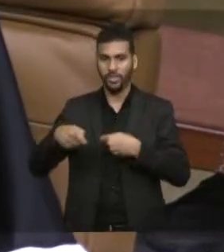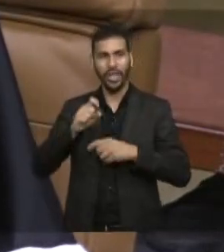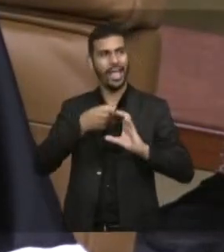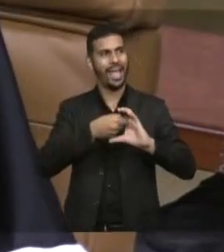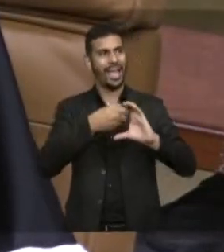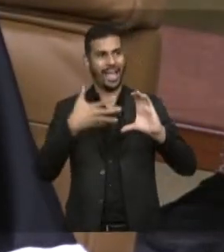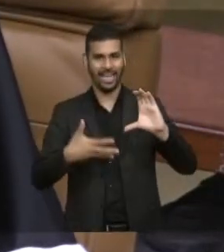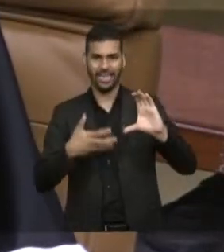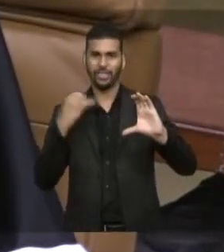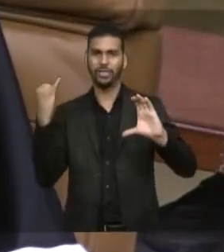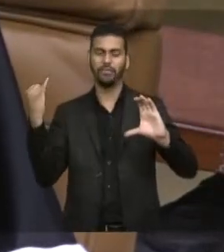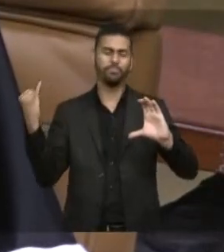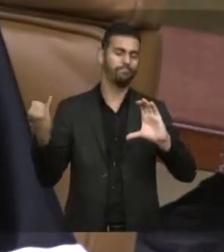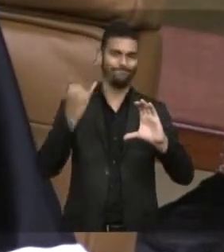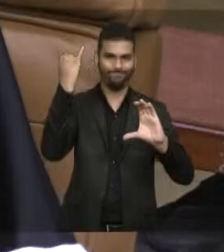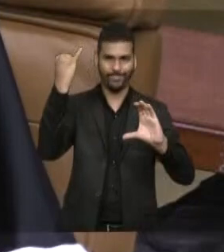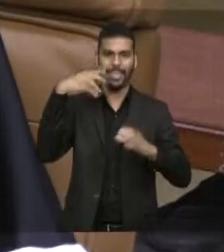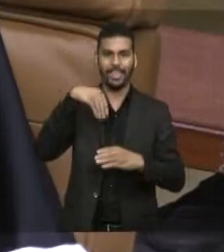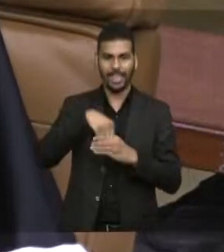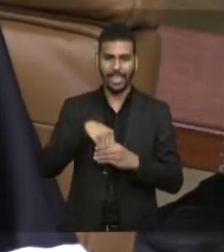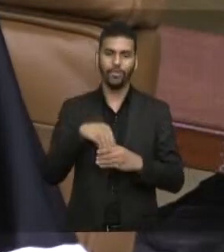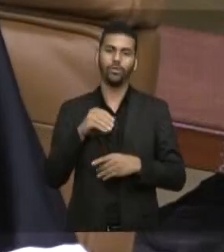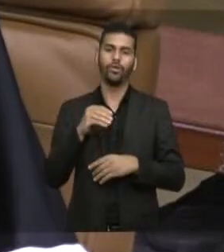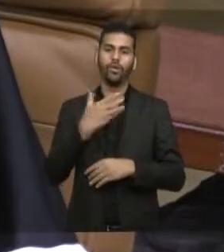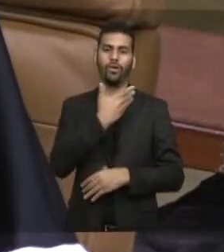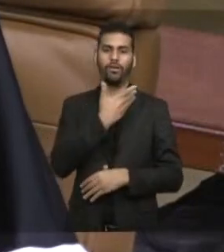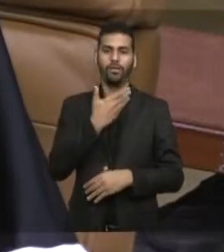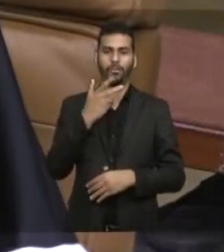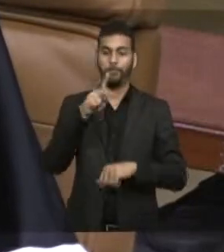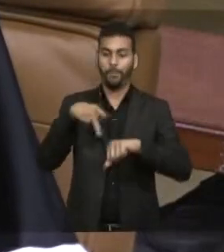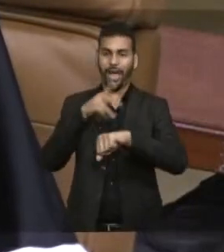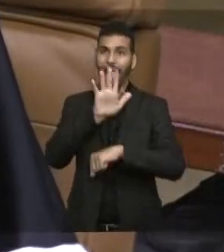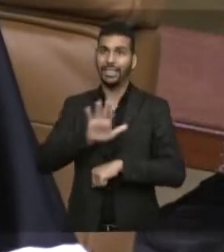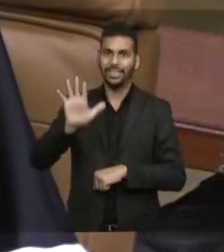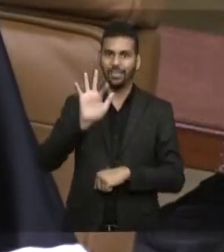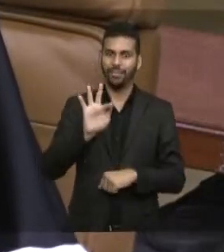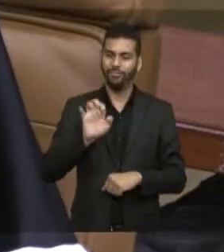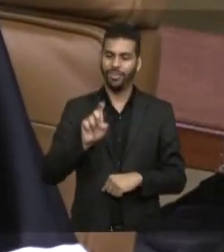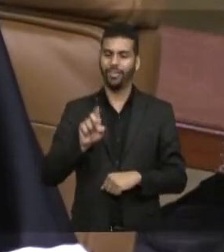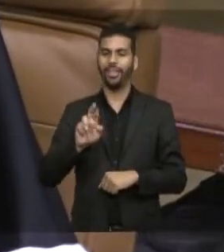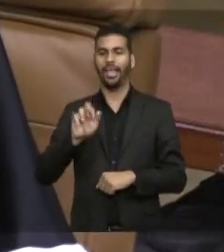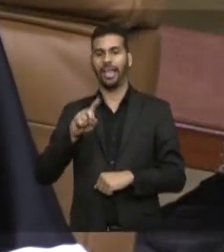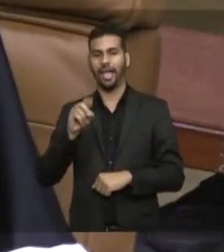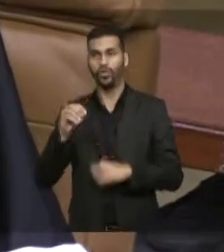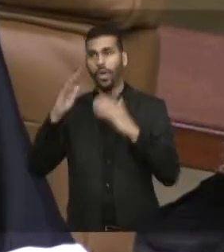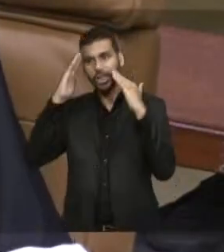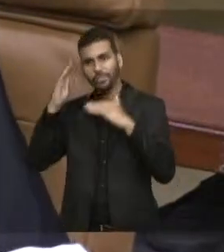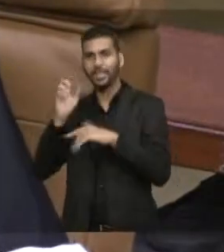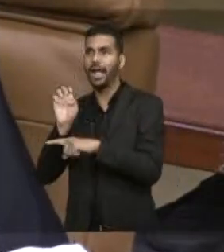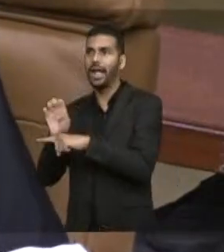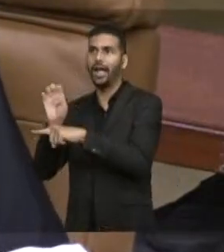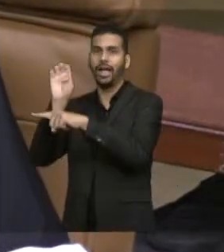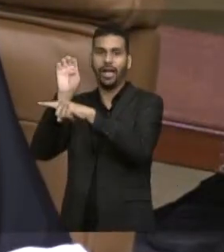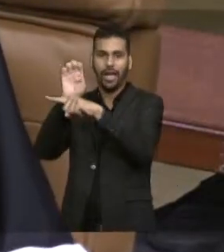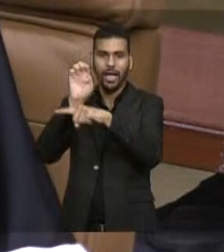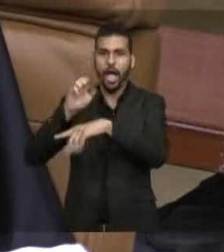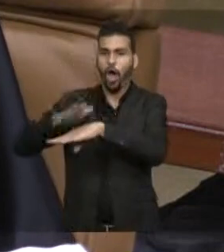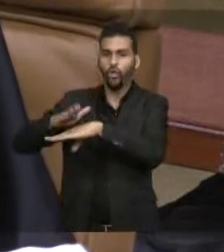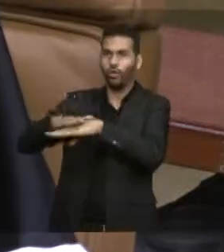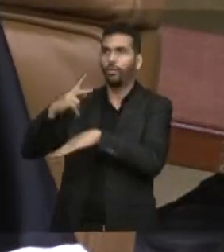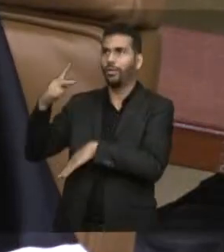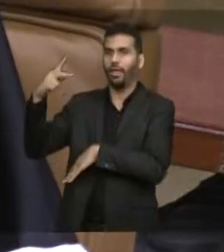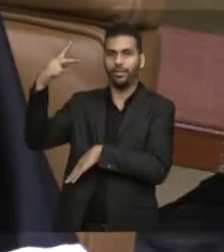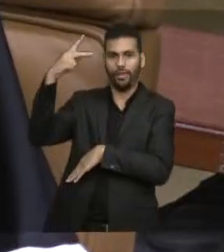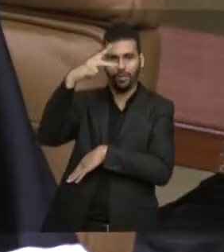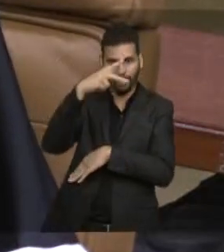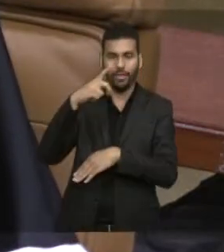em um estado Federado para que seja protegida autonomia de cada um de seus membros e Por conseguinte a convivência